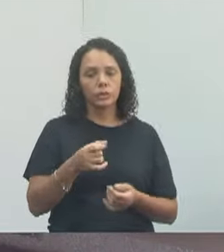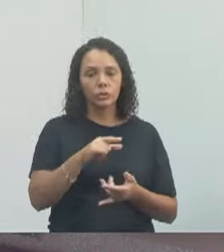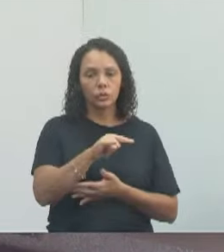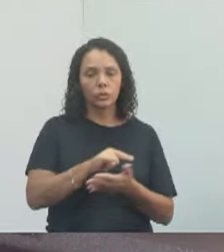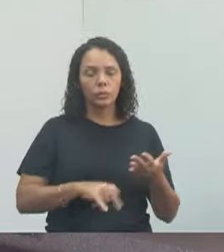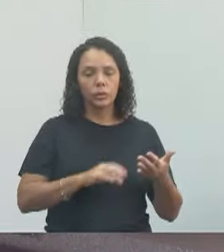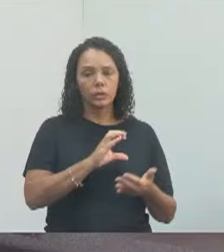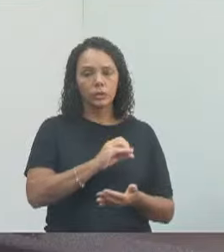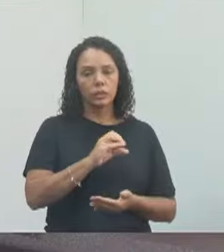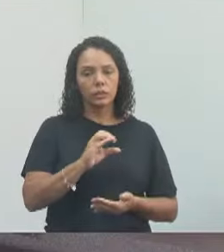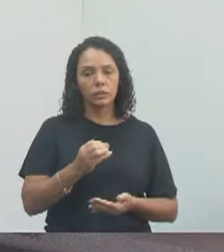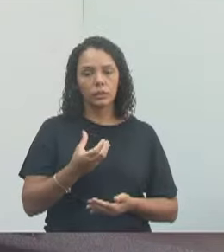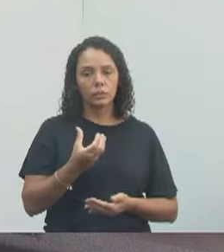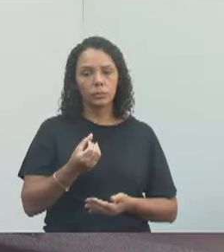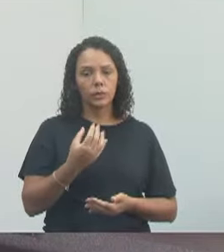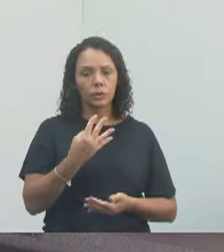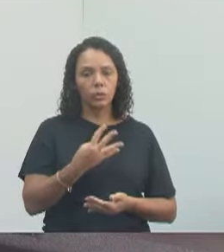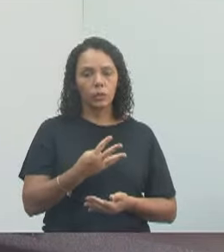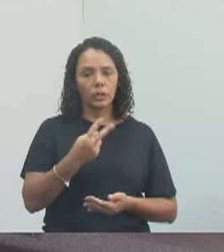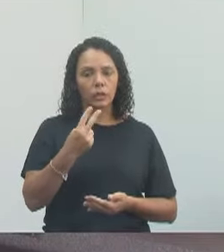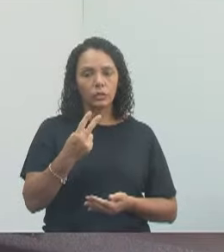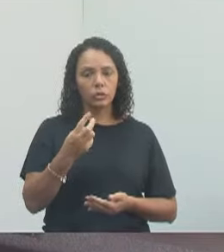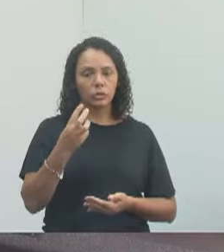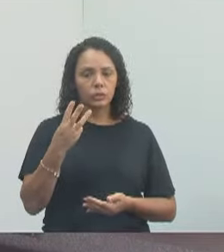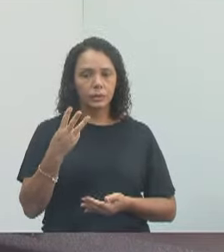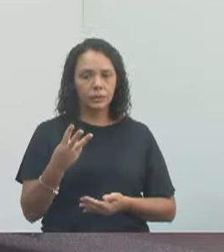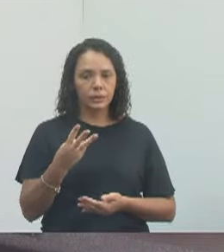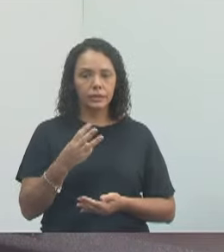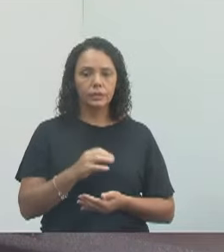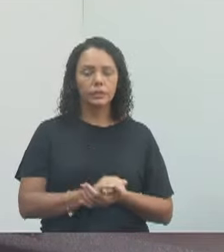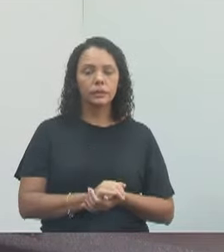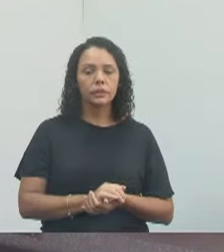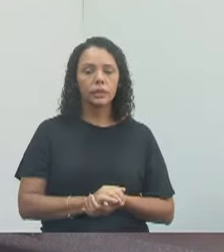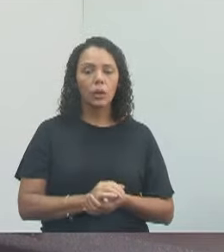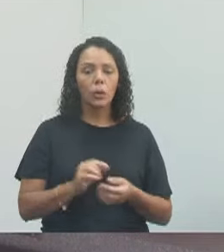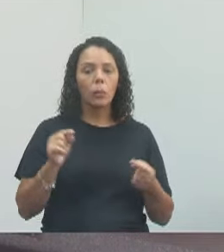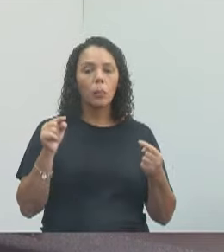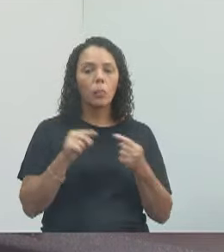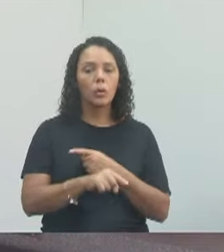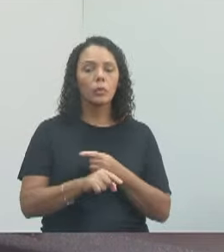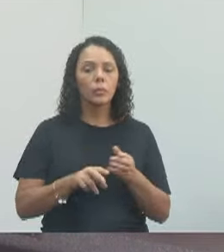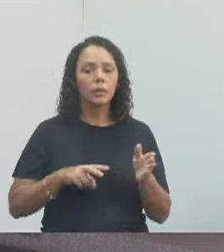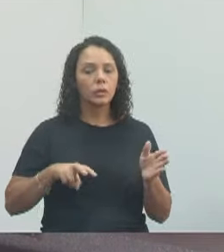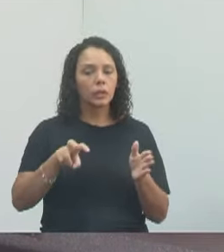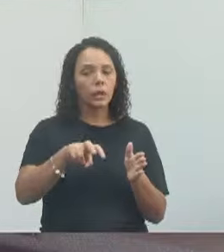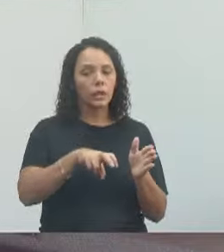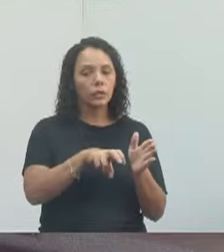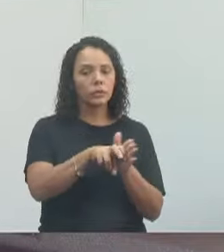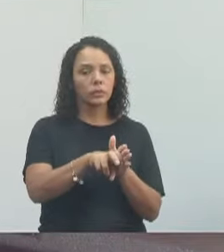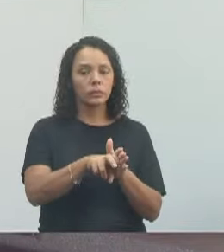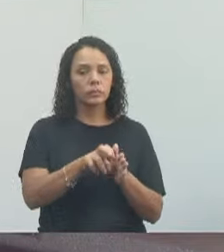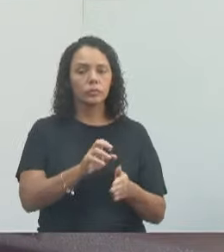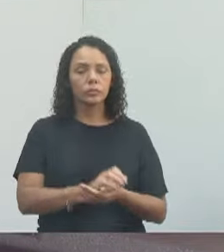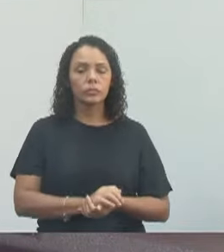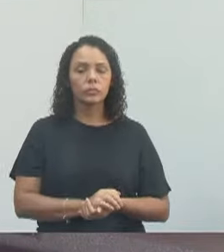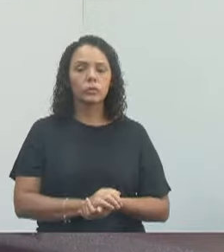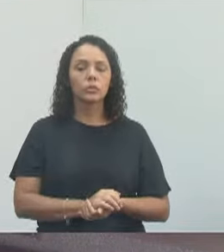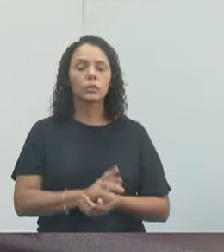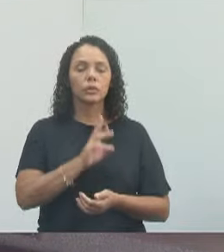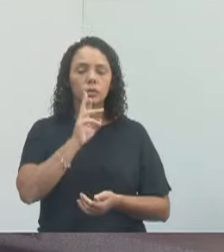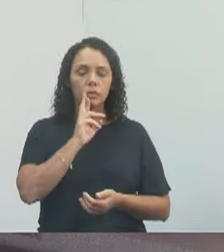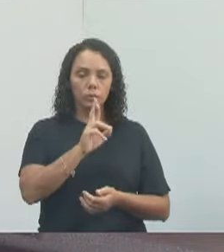43/2022 de 14/06 2022 proibição do estacionamento resposta protocolo